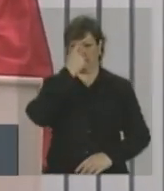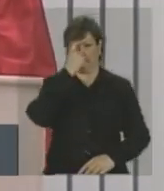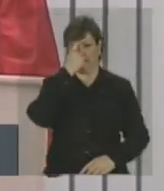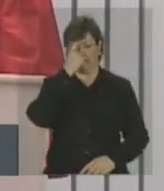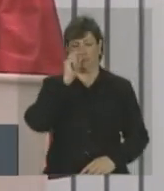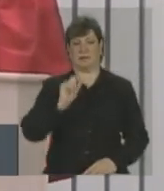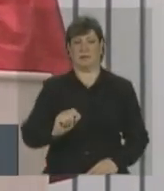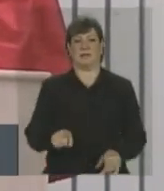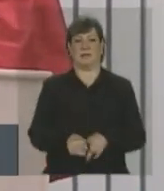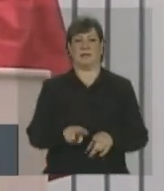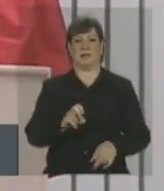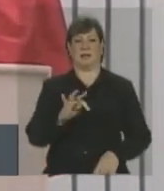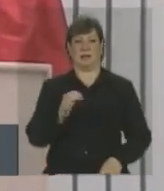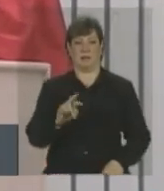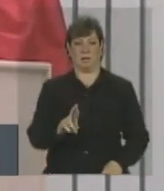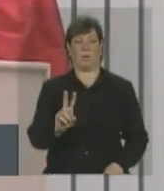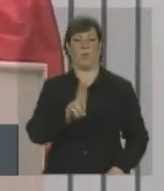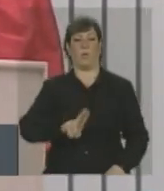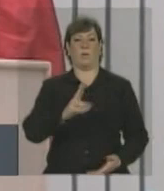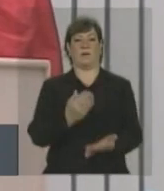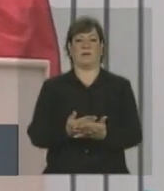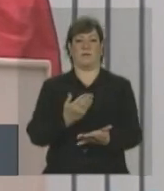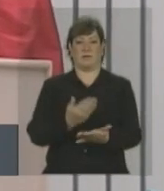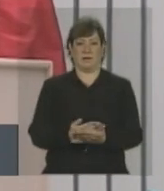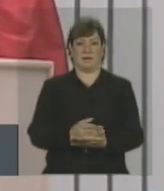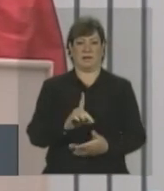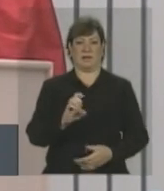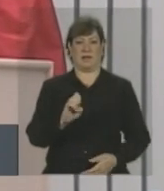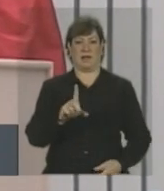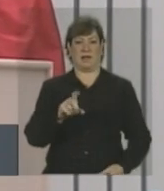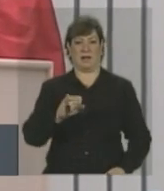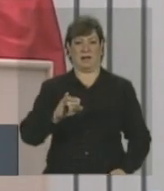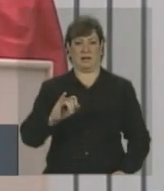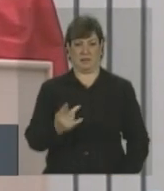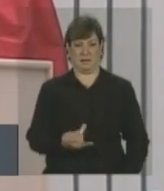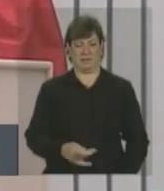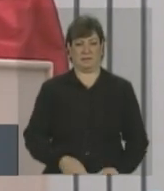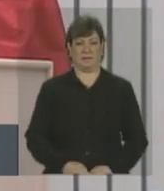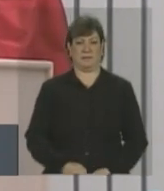e reitor da Universidade de Delhi.